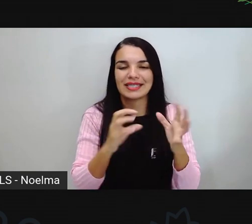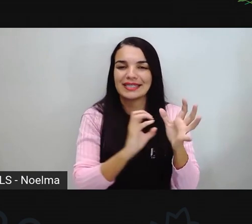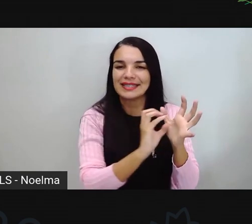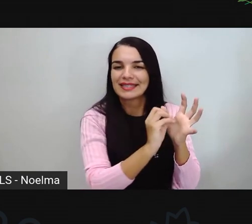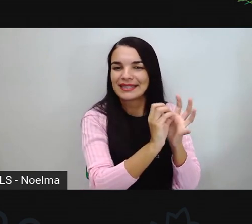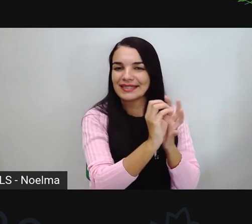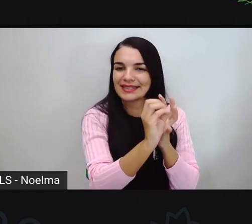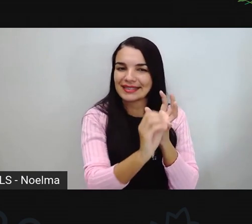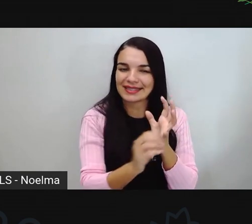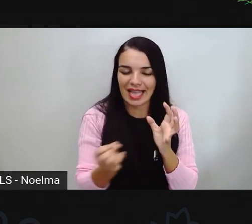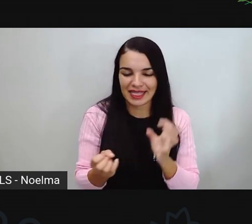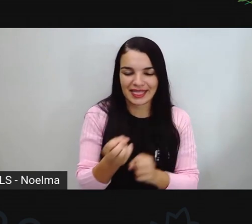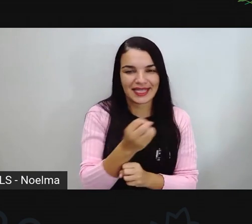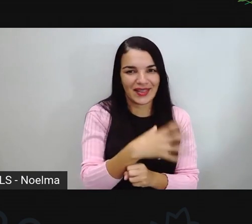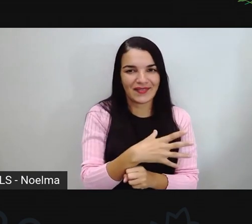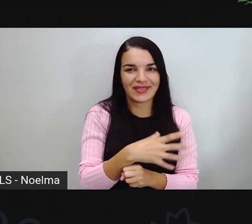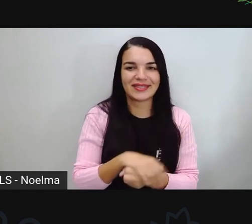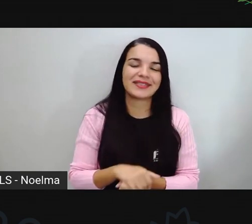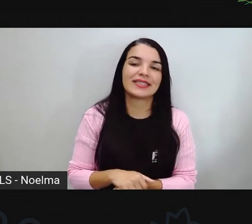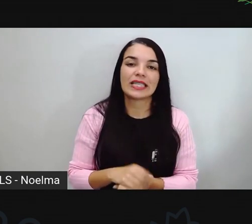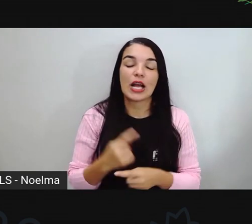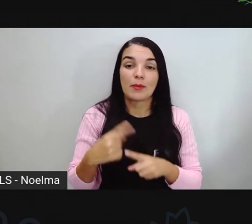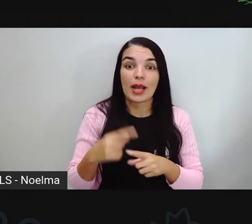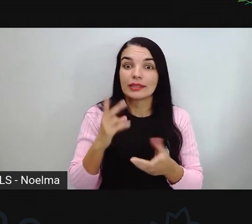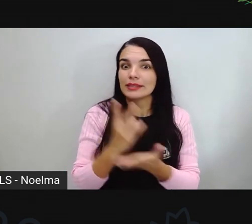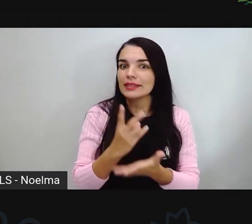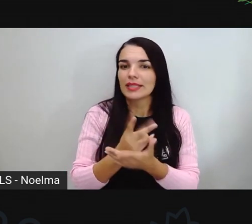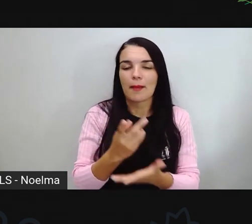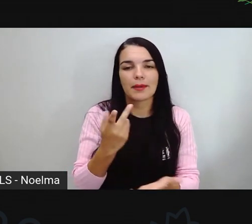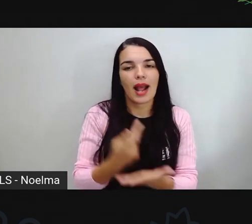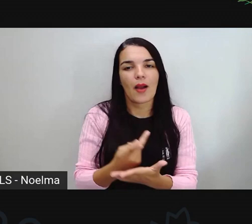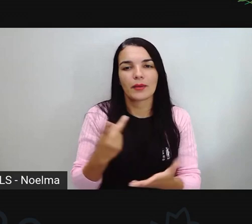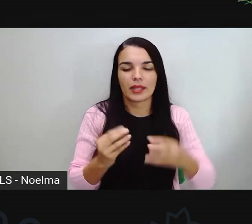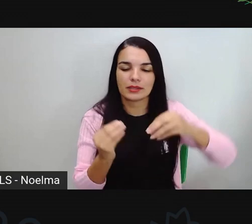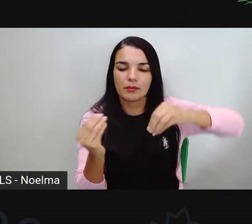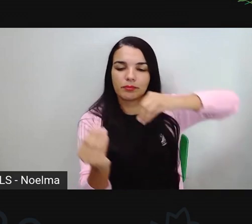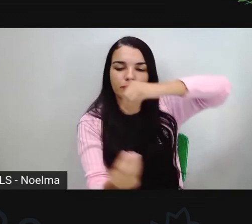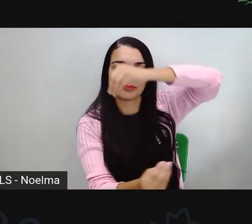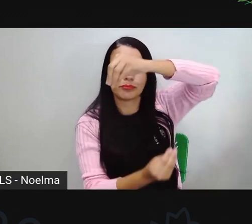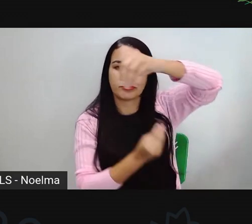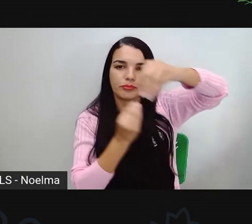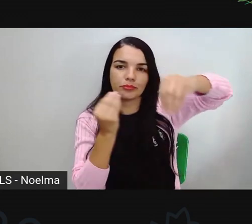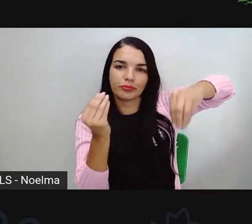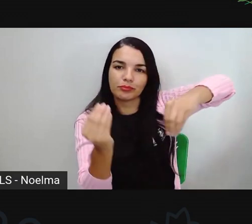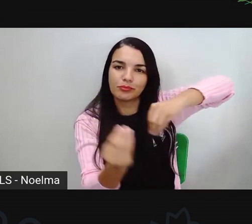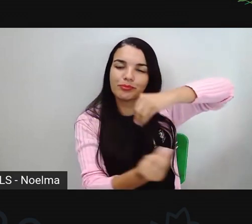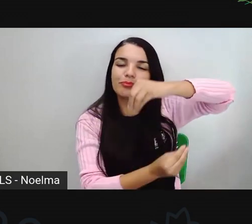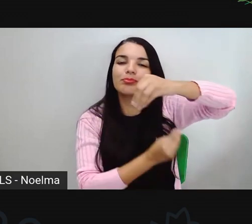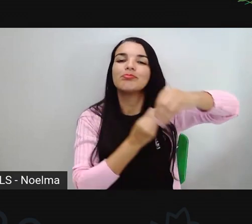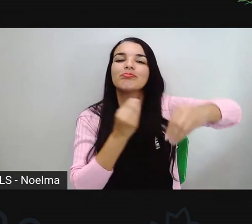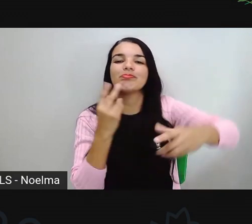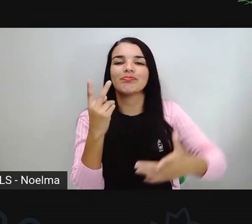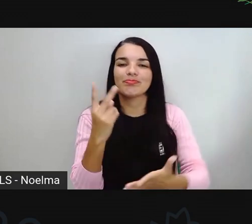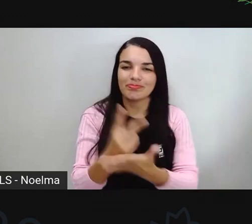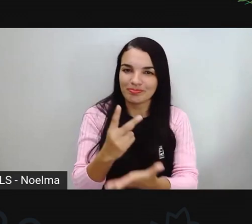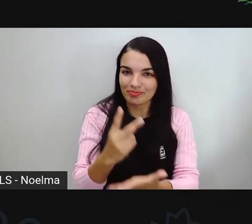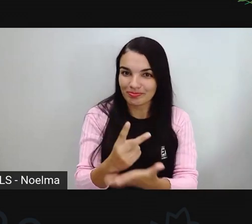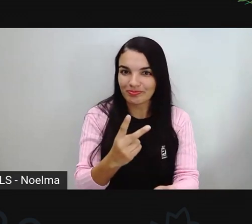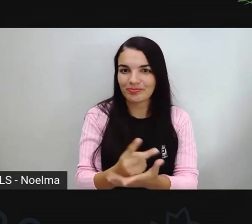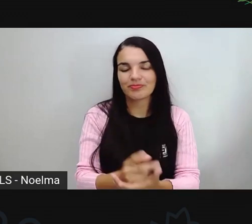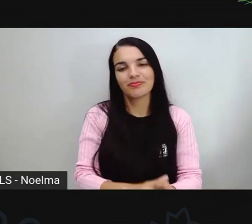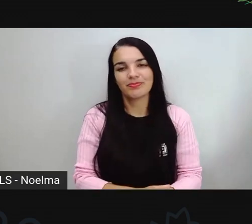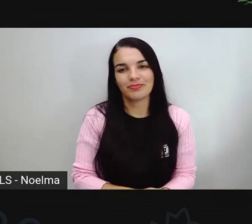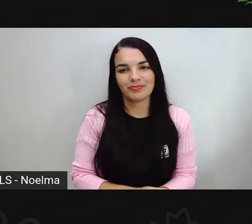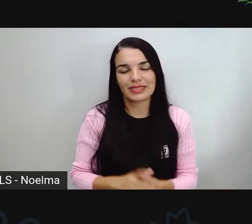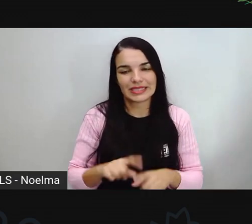se renova, né? É um ciclo que acontece ali, um vai se alimentando do outro, e aí quando chega lá nos